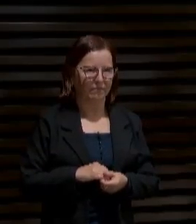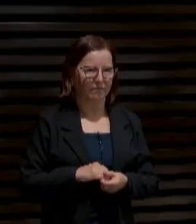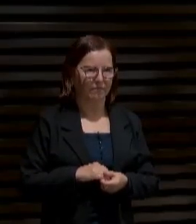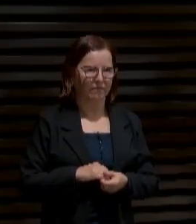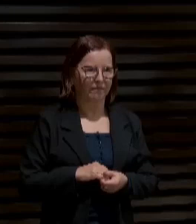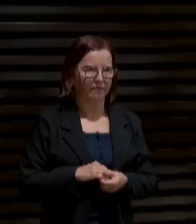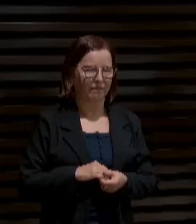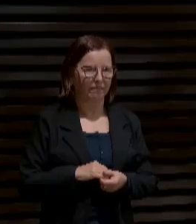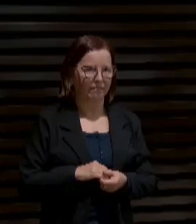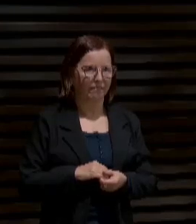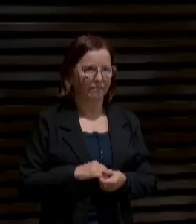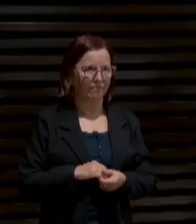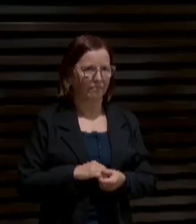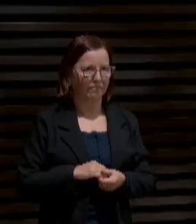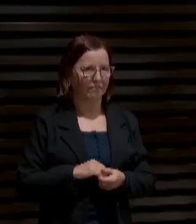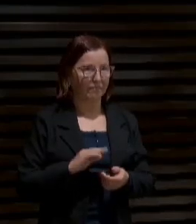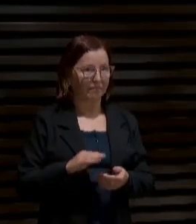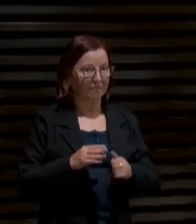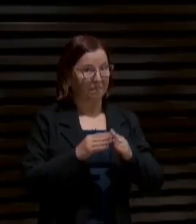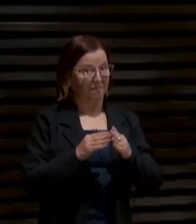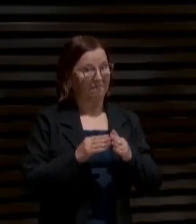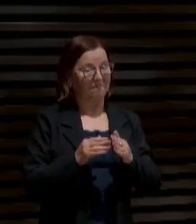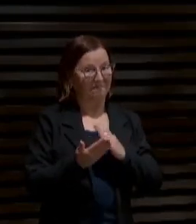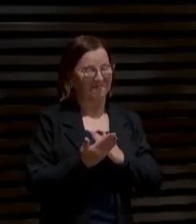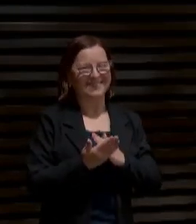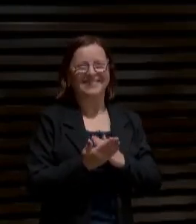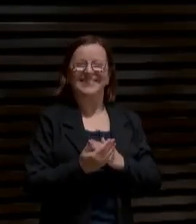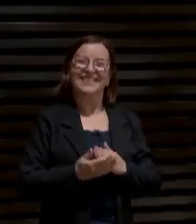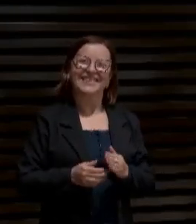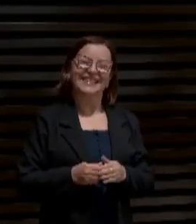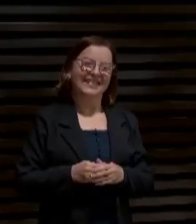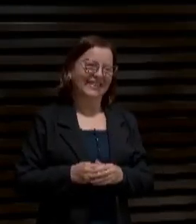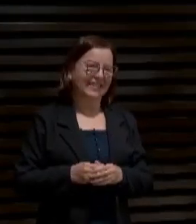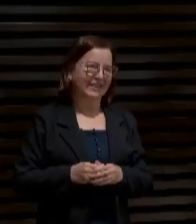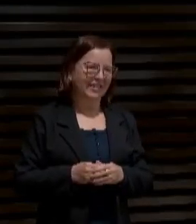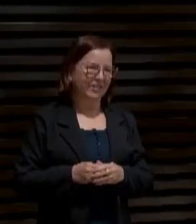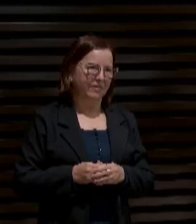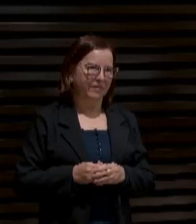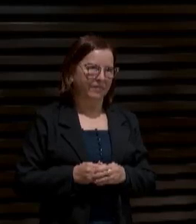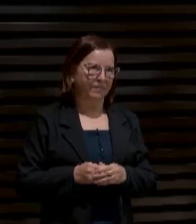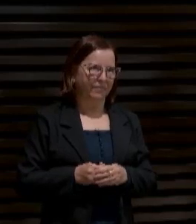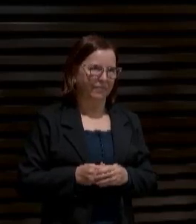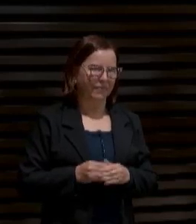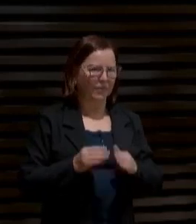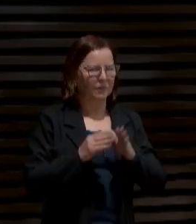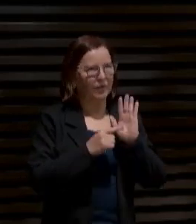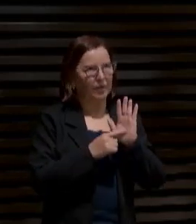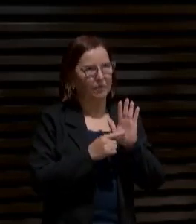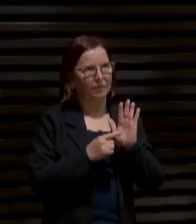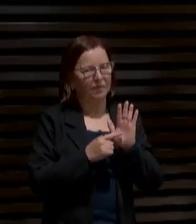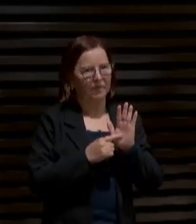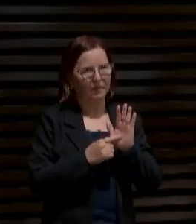não foi vocês me ajude aí depois do tempo é coloca para mim Fellipe essas três um antes